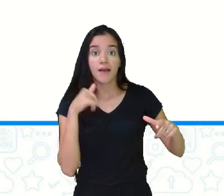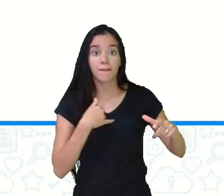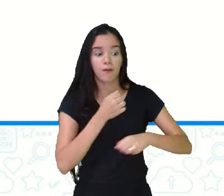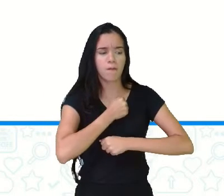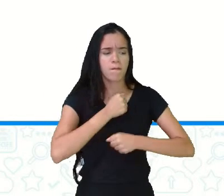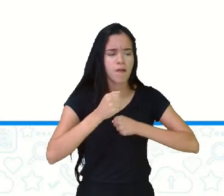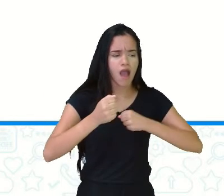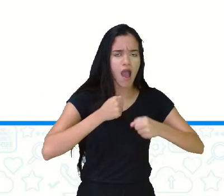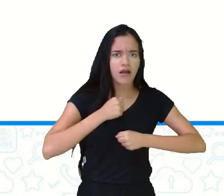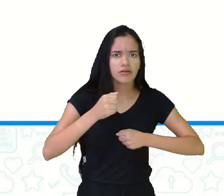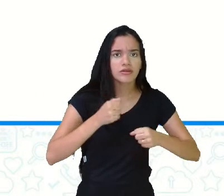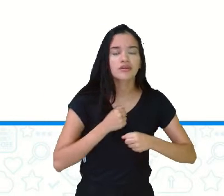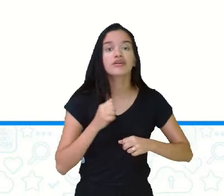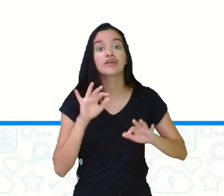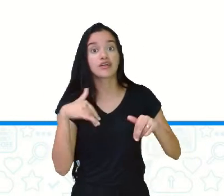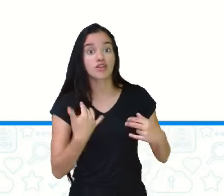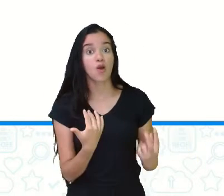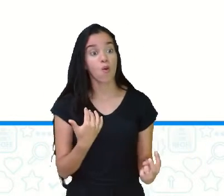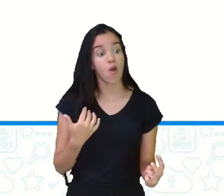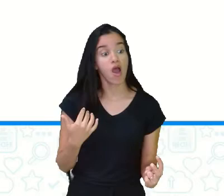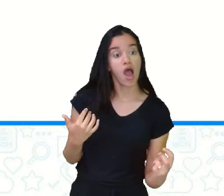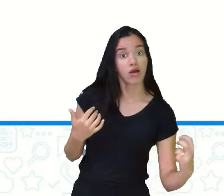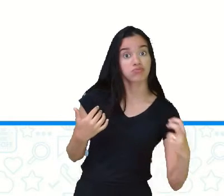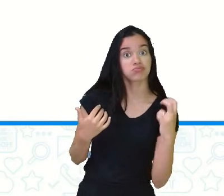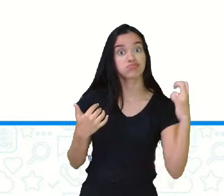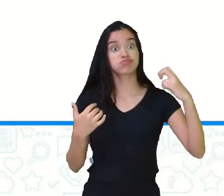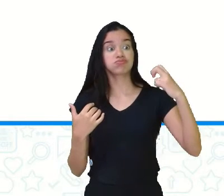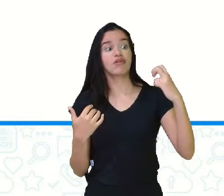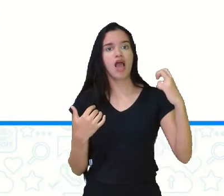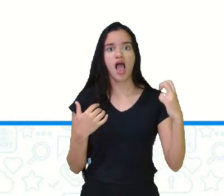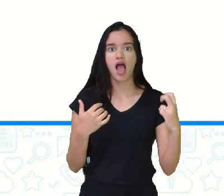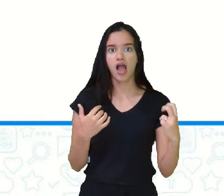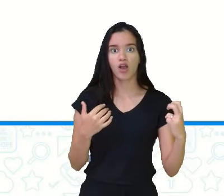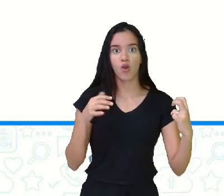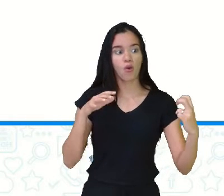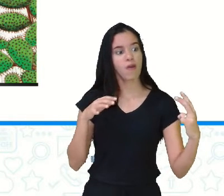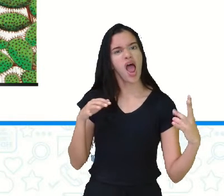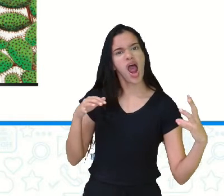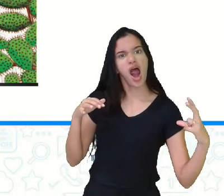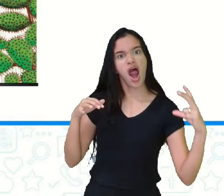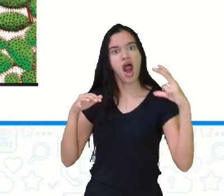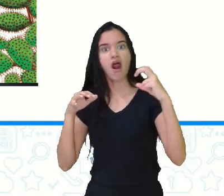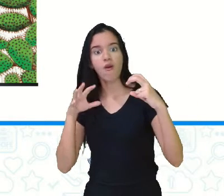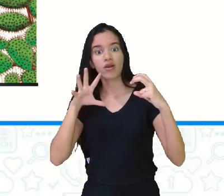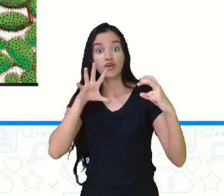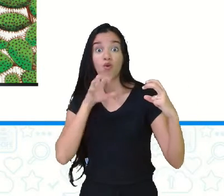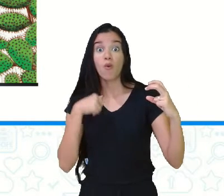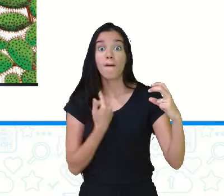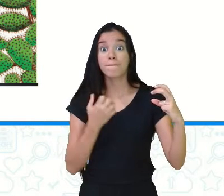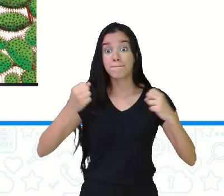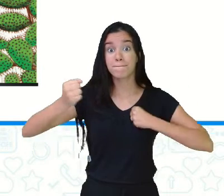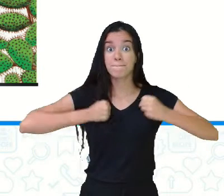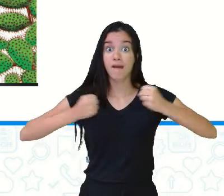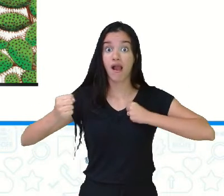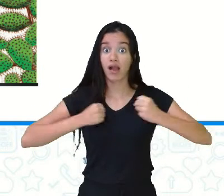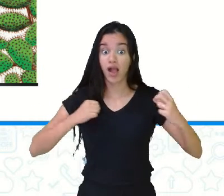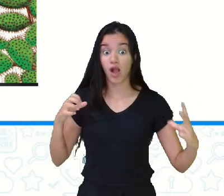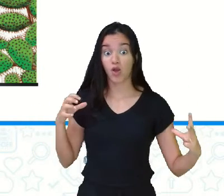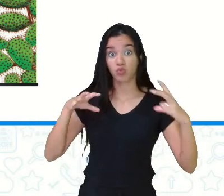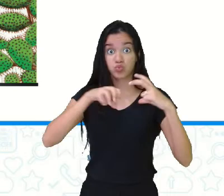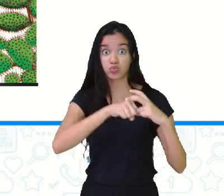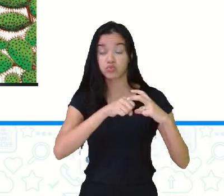no mesmo lugar, engoliu o macaco inteirinho com muita facilidade. É por isso